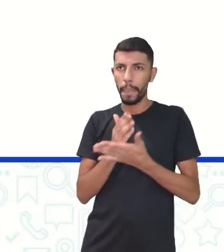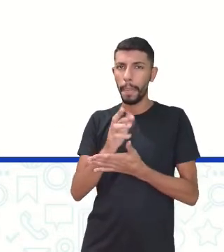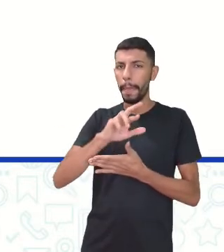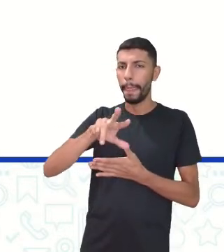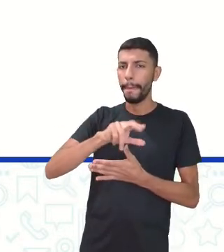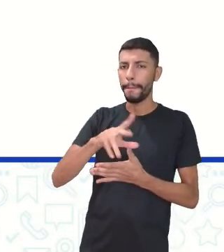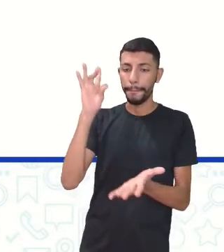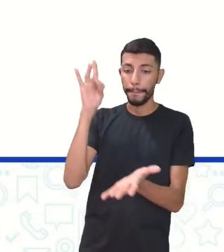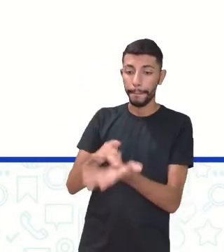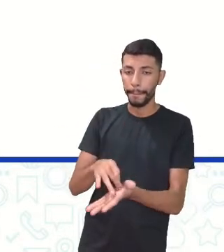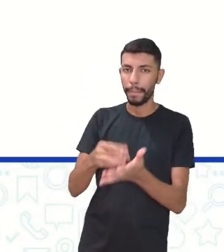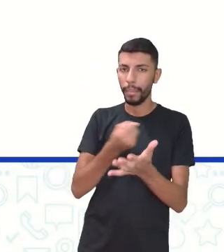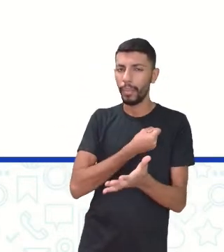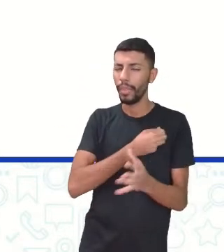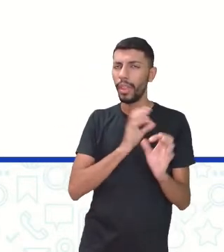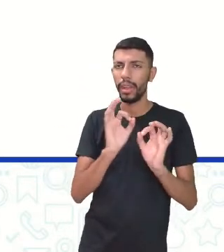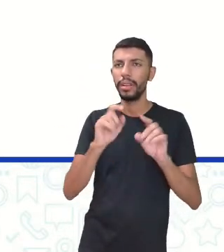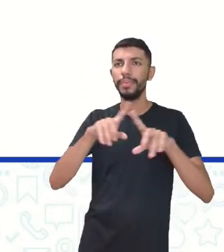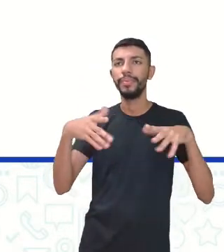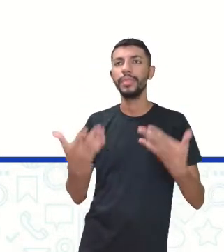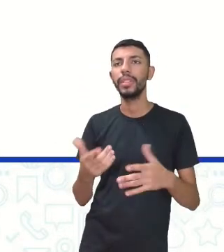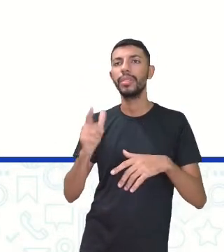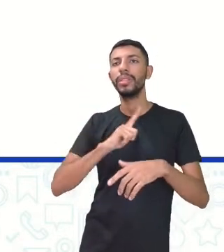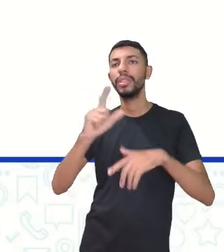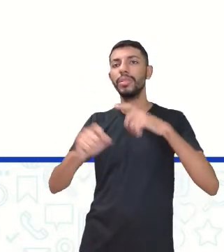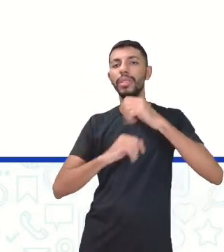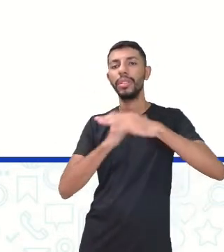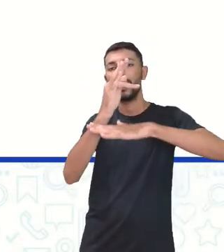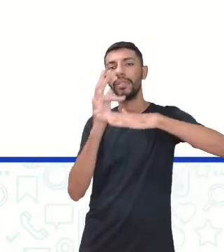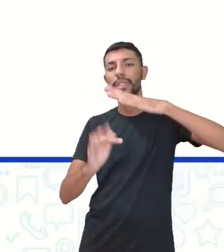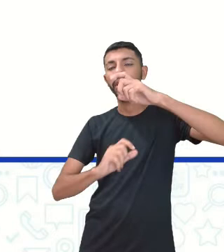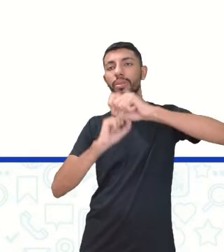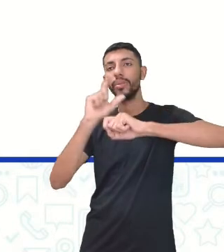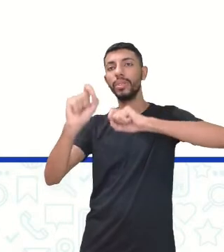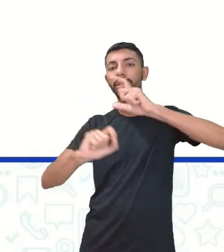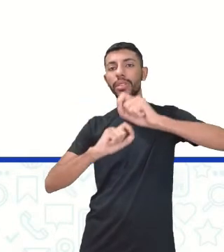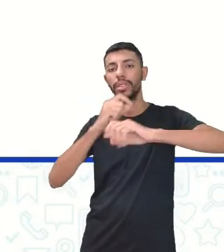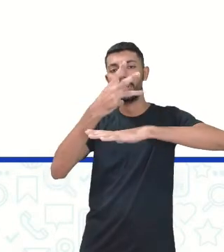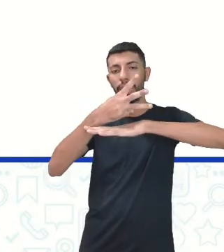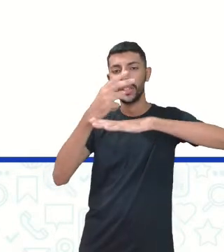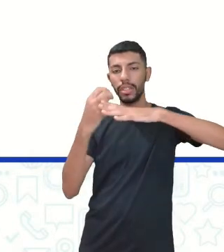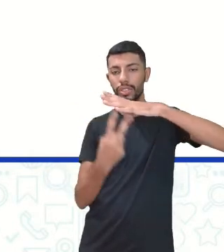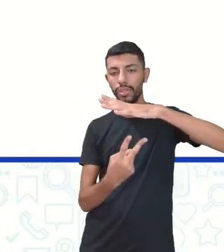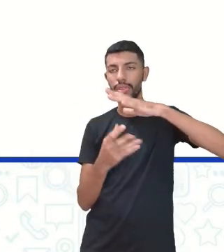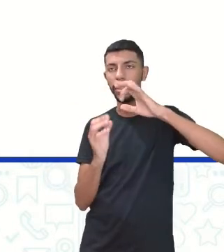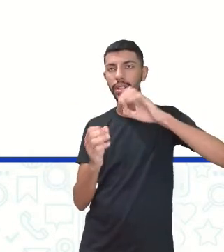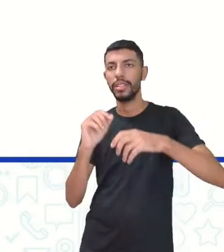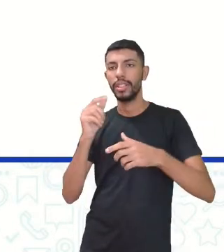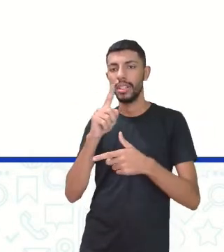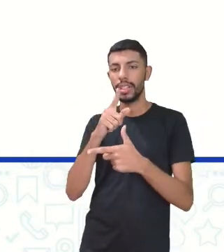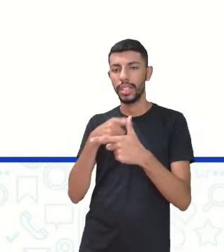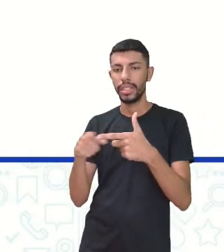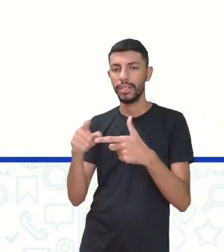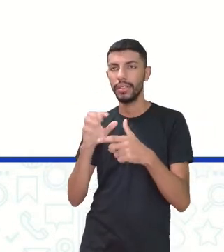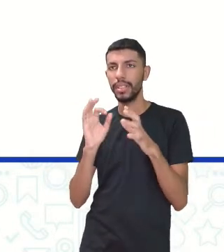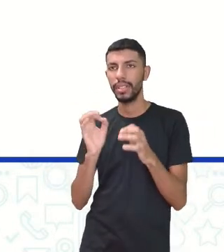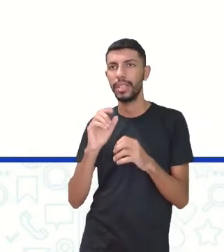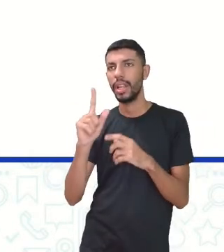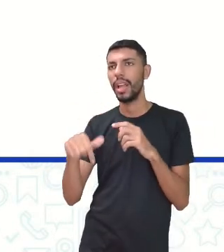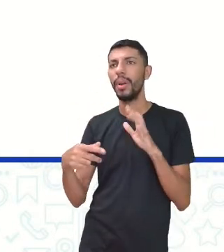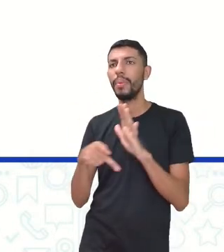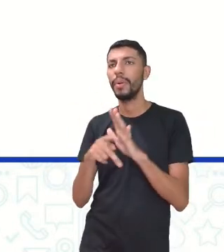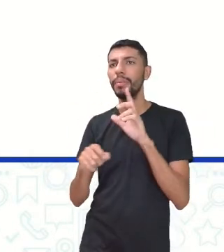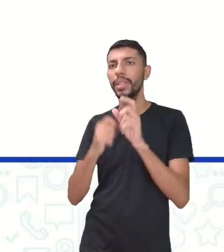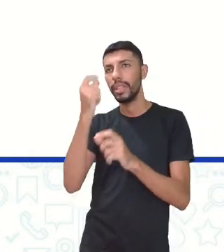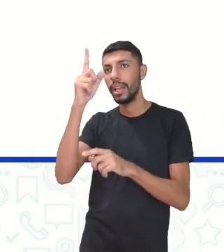de forma exata, certo? Então, eu tenho uma fração aí, 3 meios, que quando eu divido, né, quando a ideia aí é de